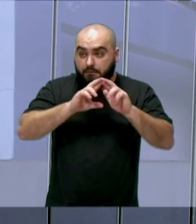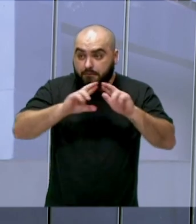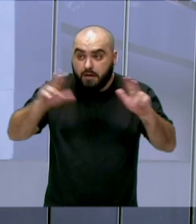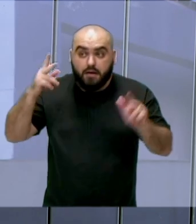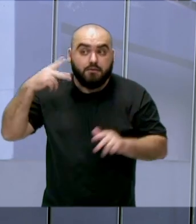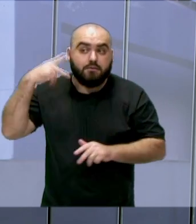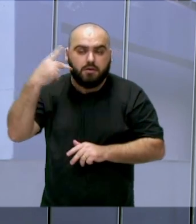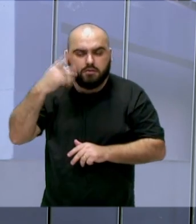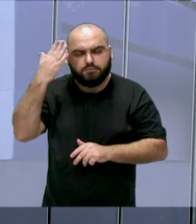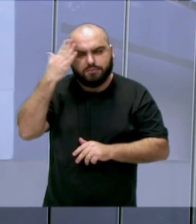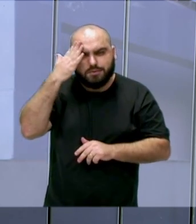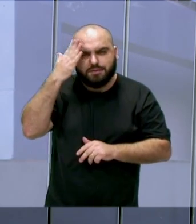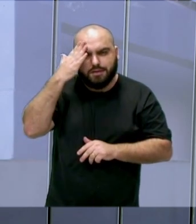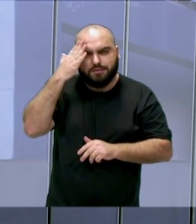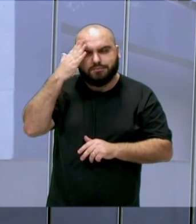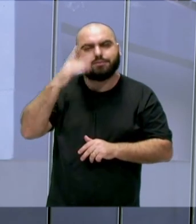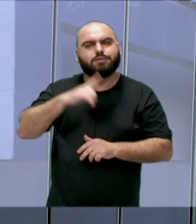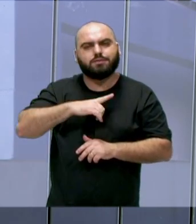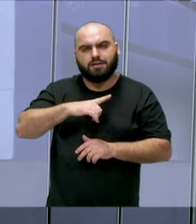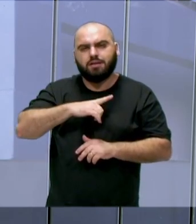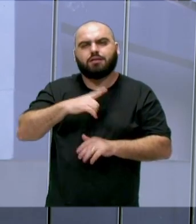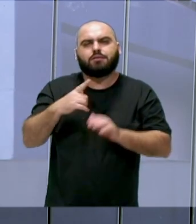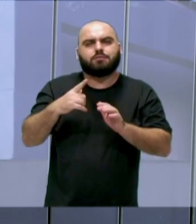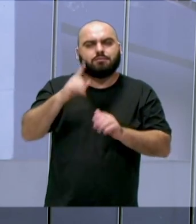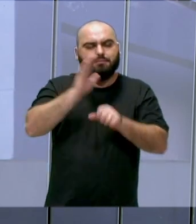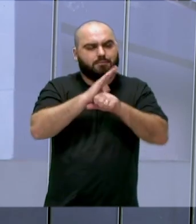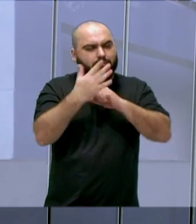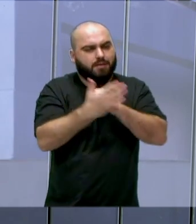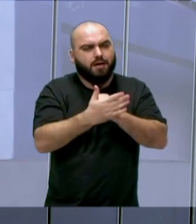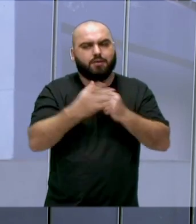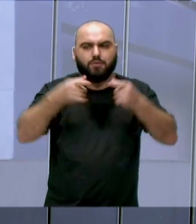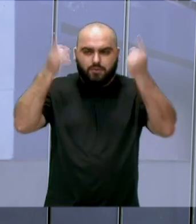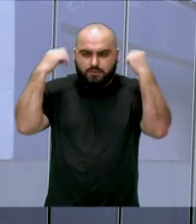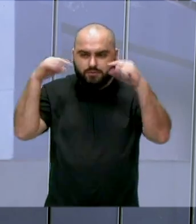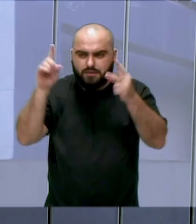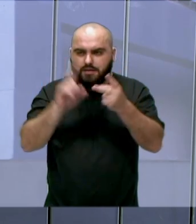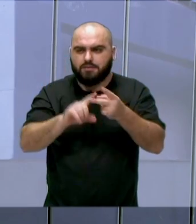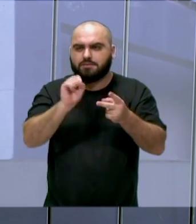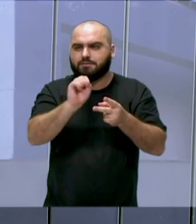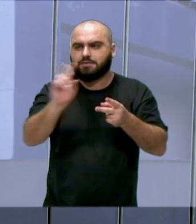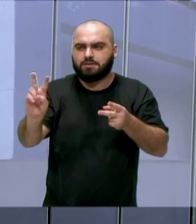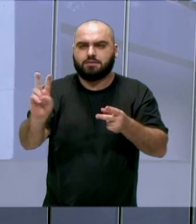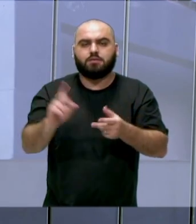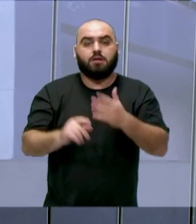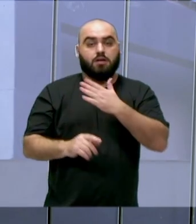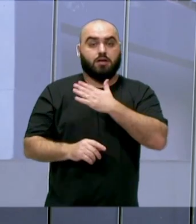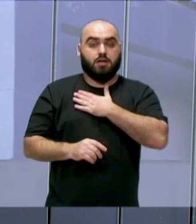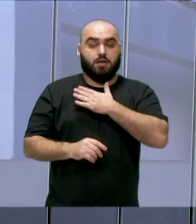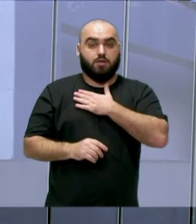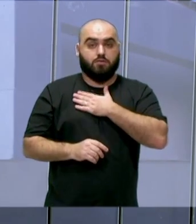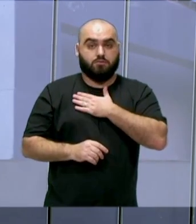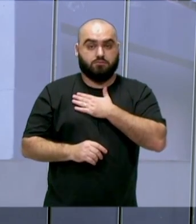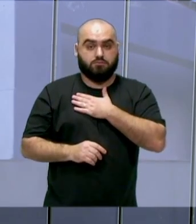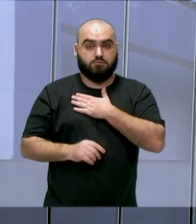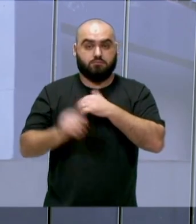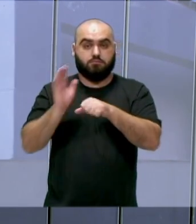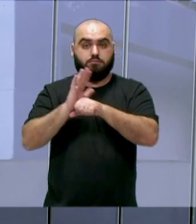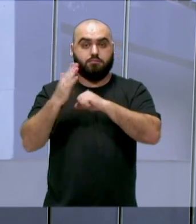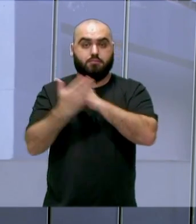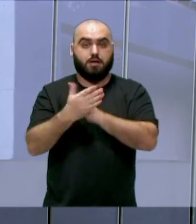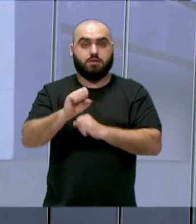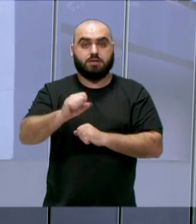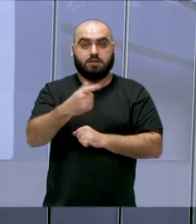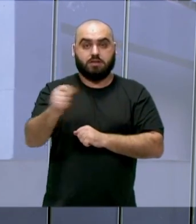né? Ele tem uma identidade com seu bairro, o bairro Cordeiros, o bairro São Vicente. Eu sou natural, cresci e vivi no bairro São